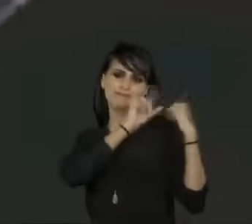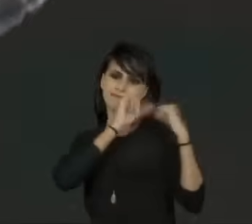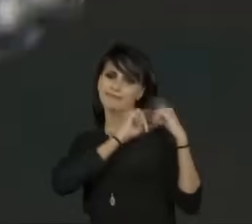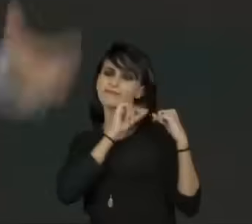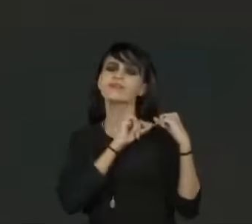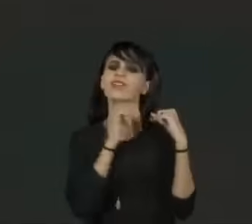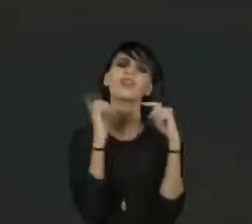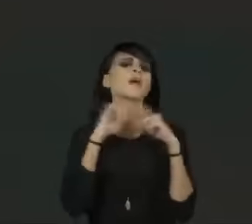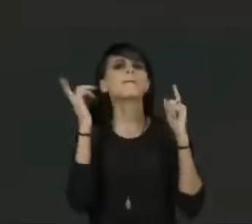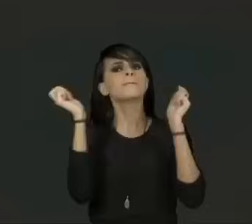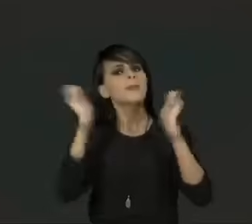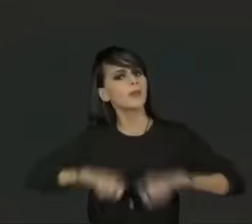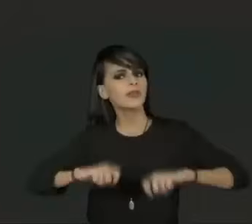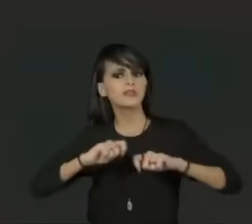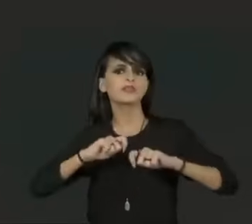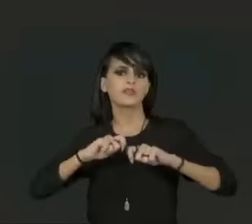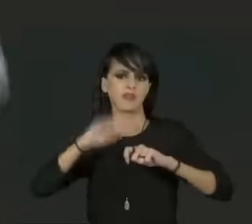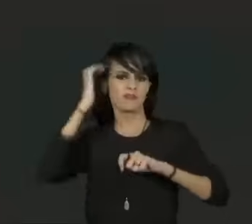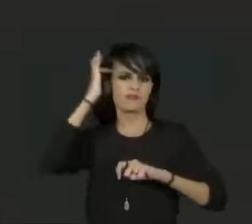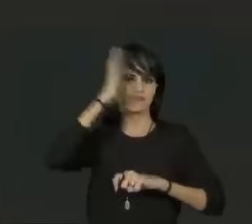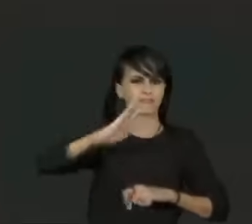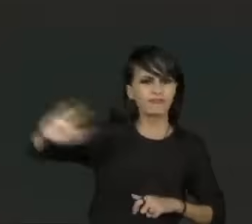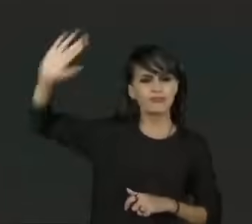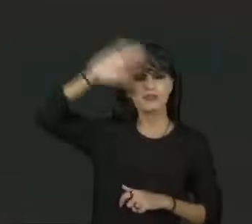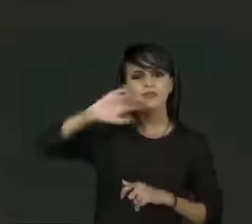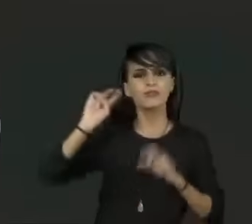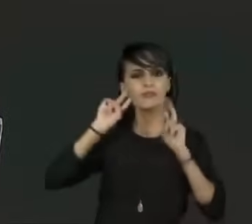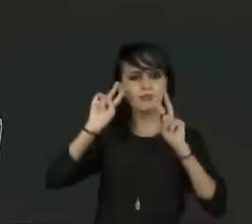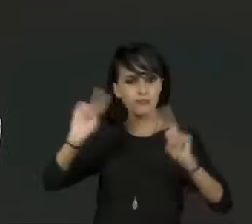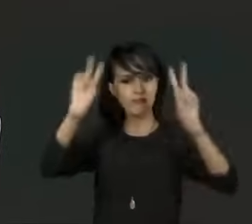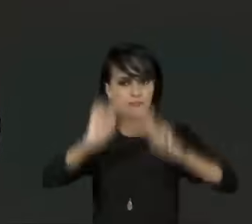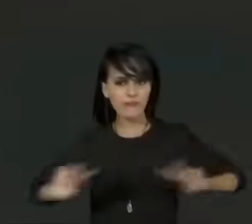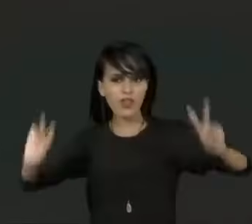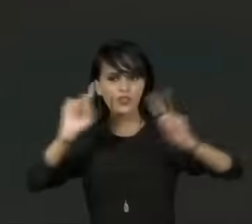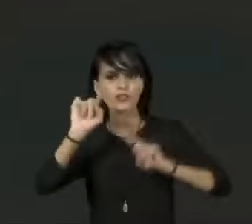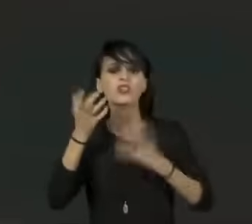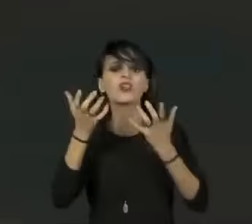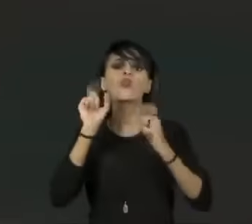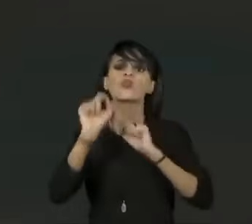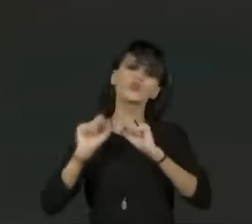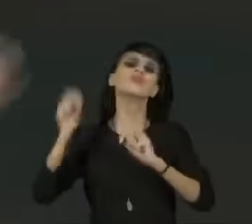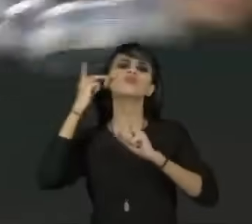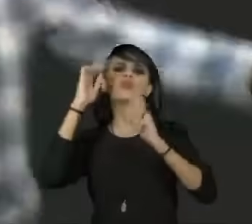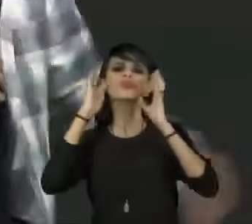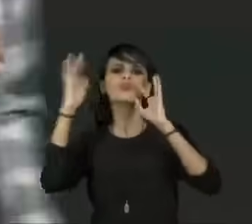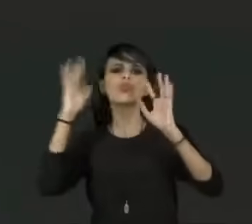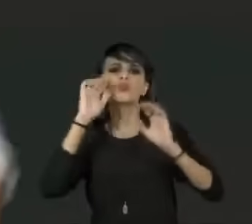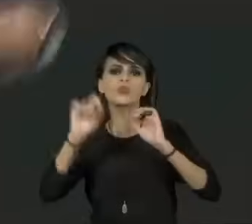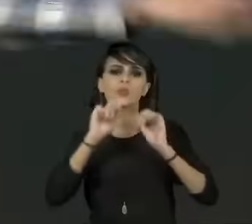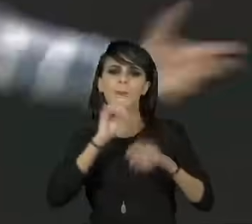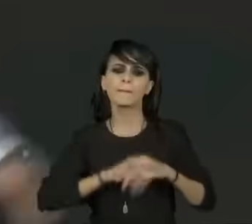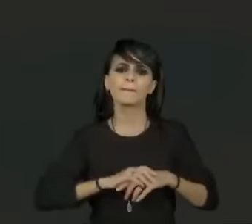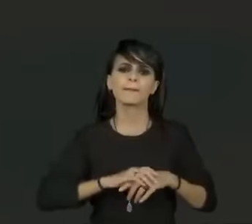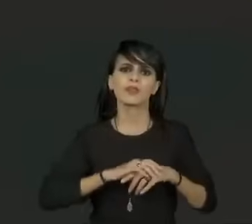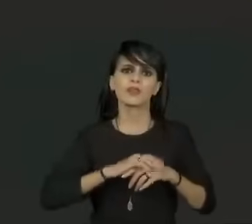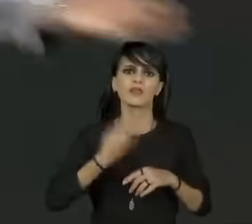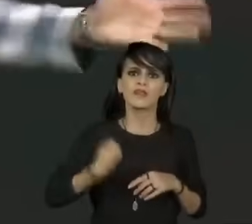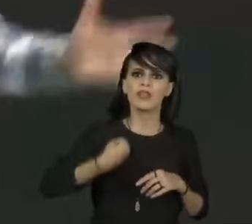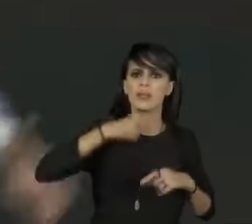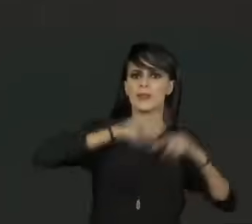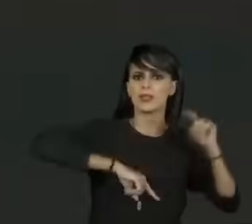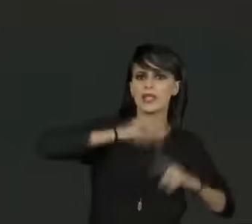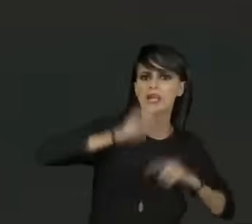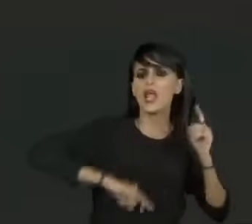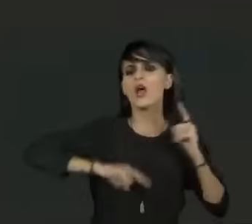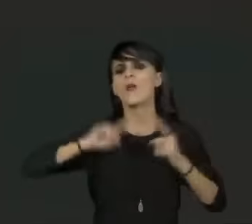sua capacidade de imaginação Então veja o que que você quer quais são teus sonhos na vida material na vida emocional